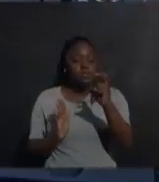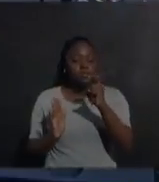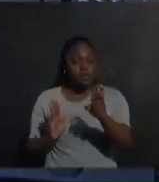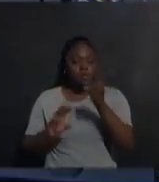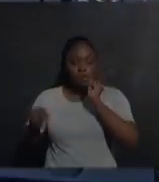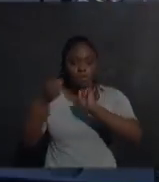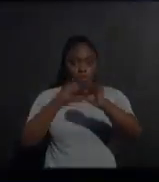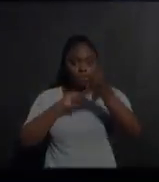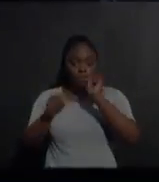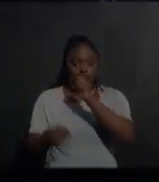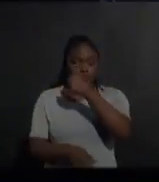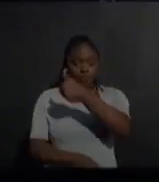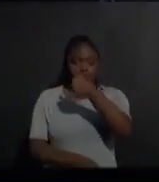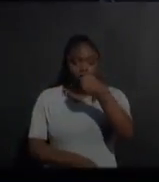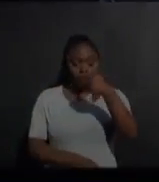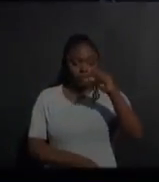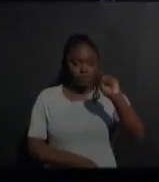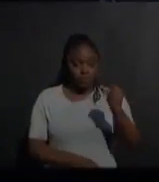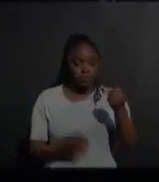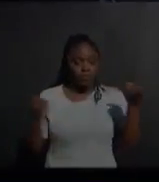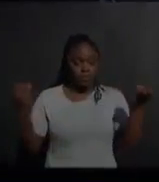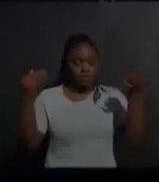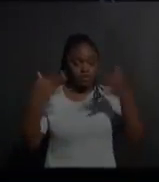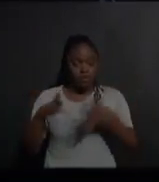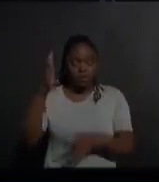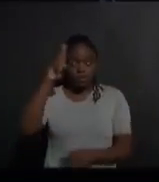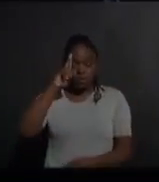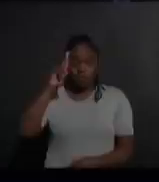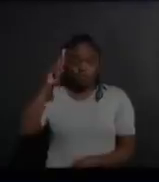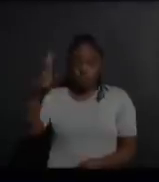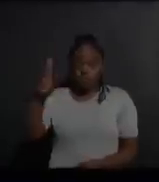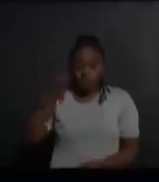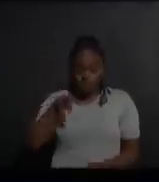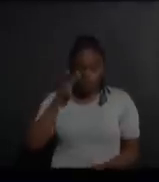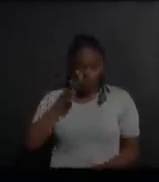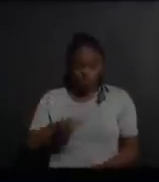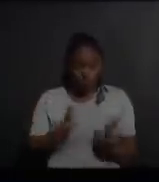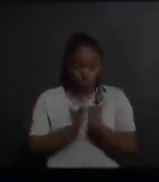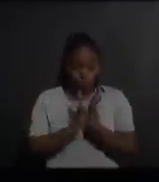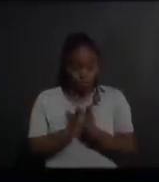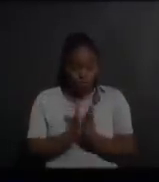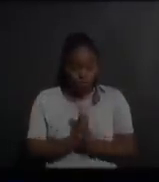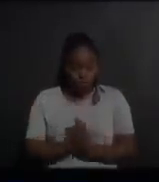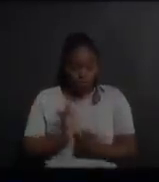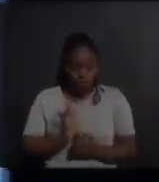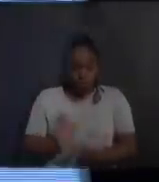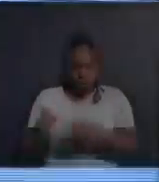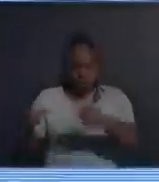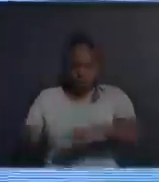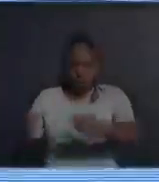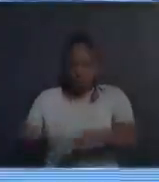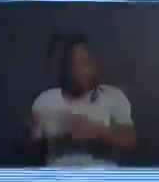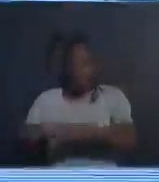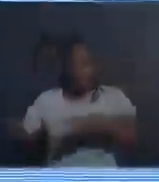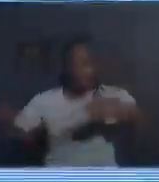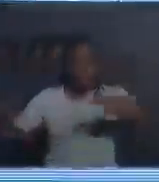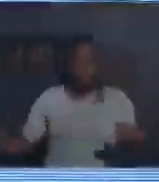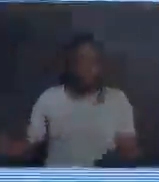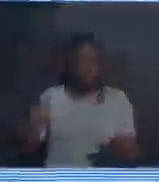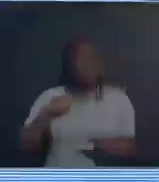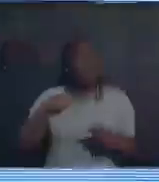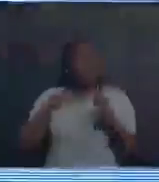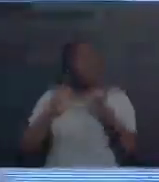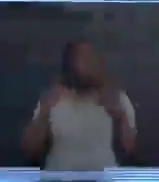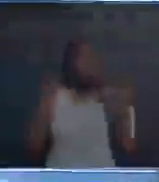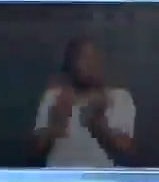do Salmo 118, que diz: o Senhor ouviu a sua oração e te colocou num lugar largo. Eu e a minha mãe e minha família, a gente não sabia em que